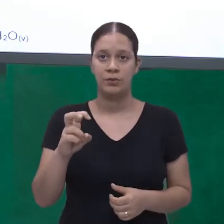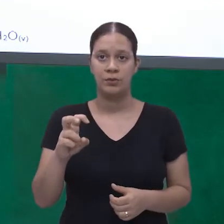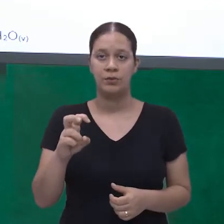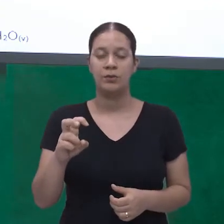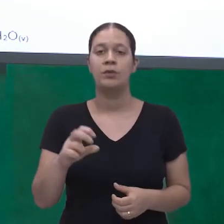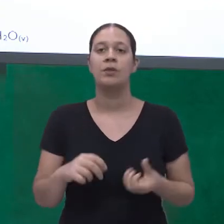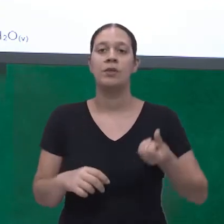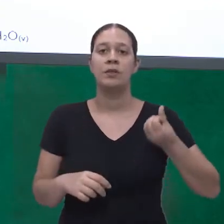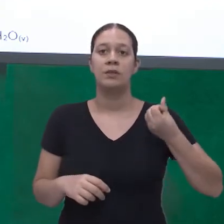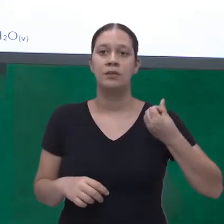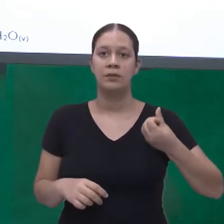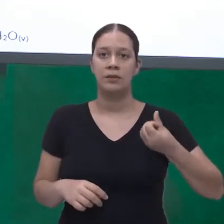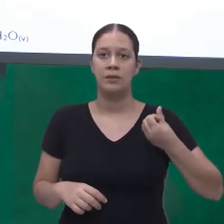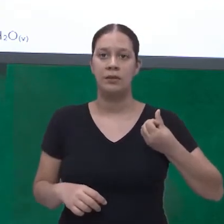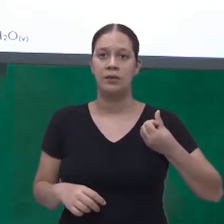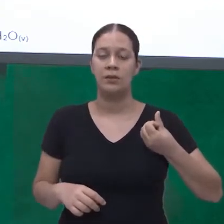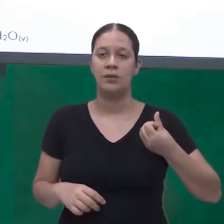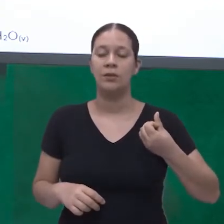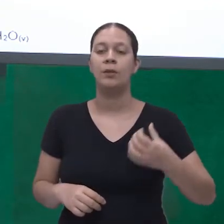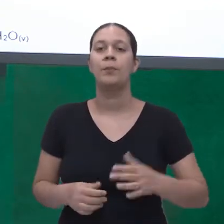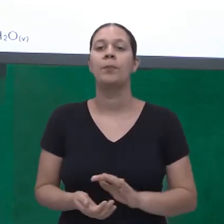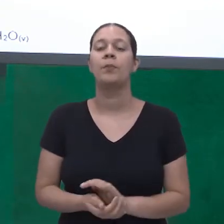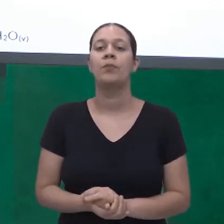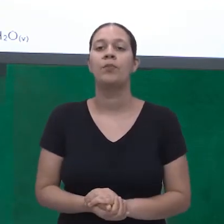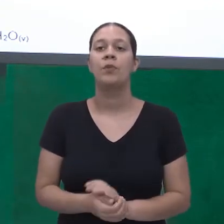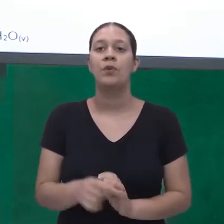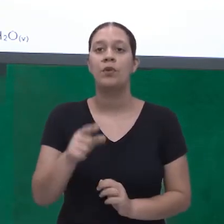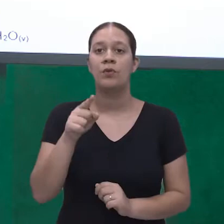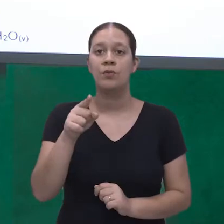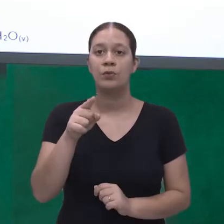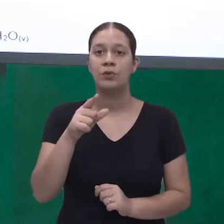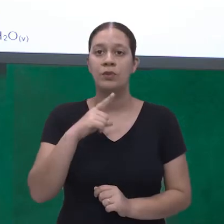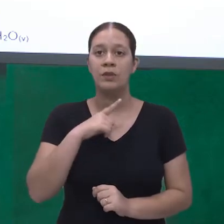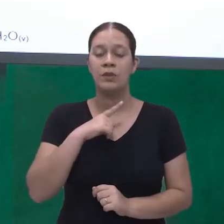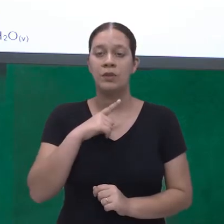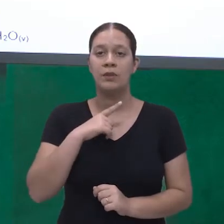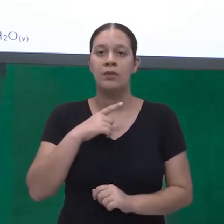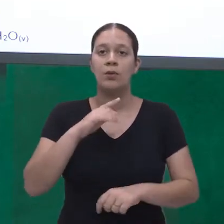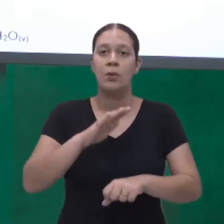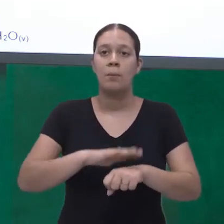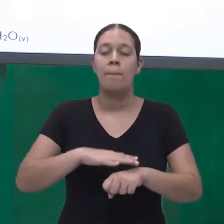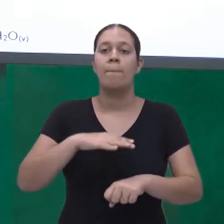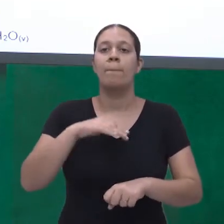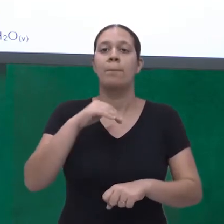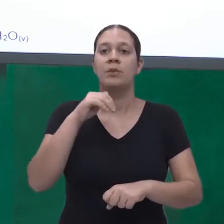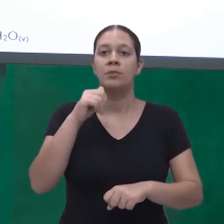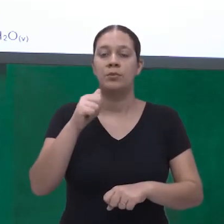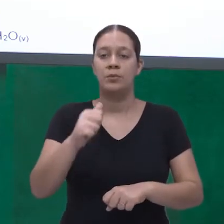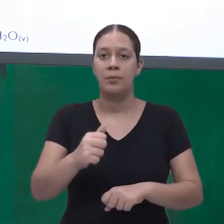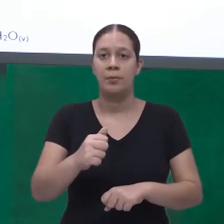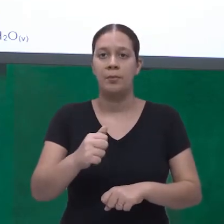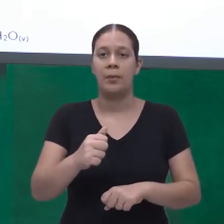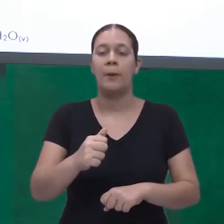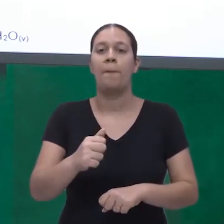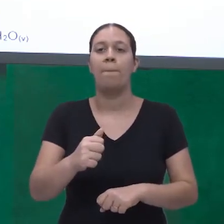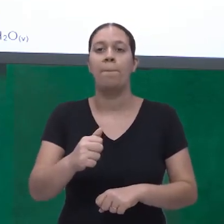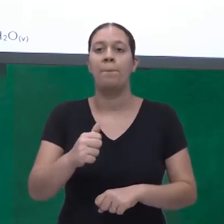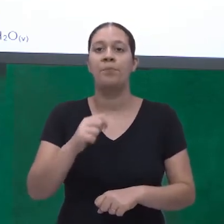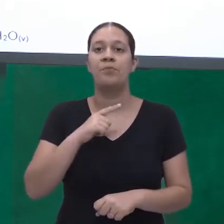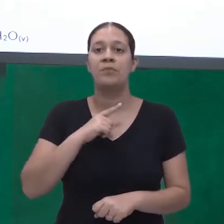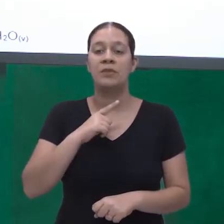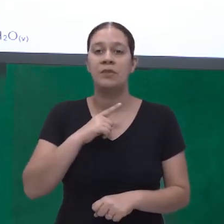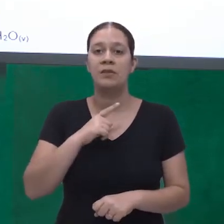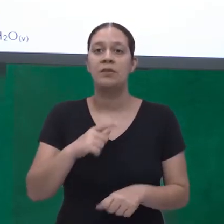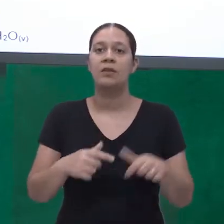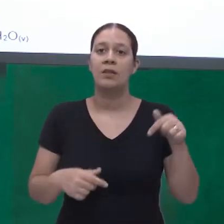comburente. Então são 6 mols. Moral da história. Quando você tem mais mol, no caso você